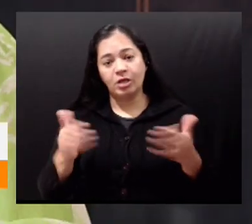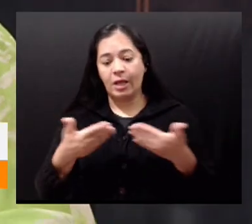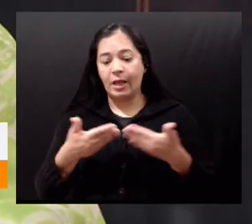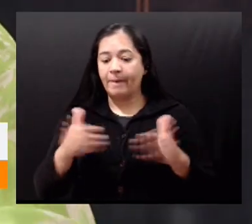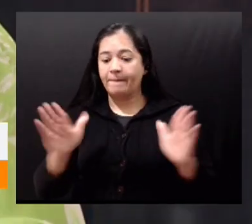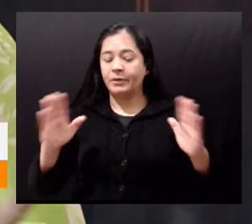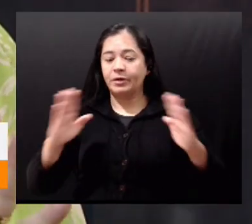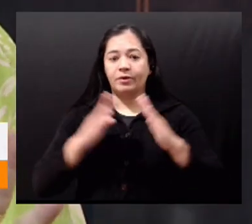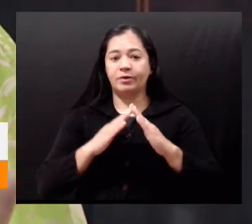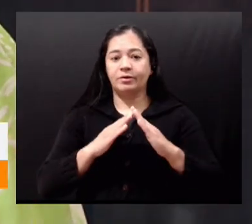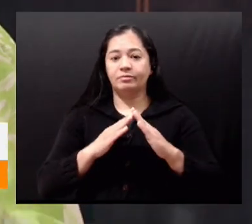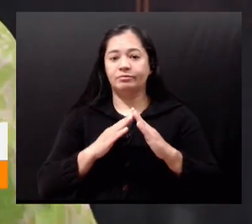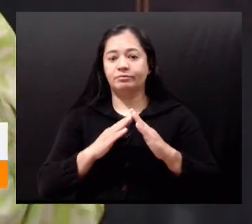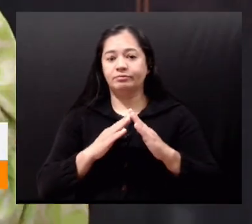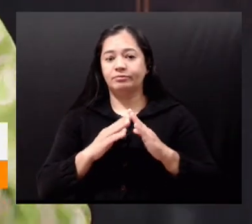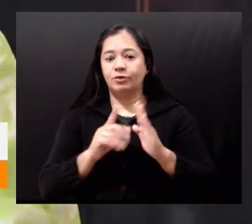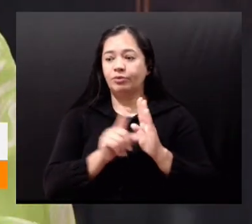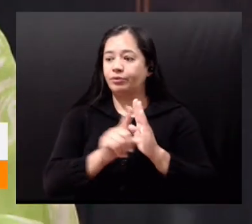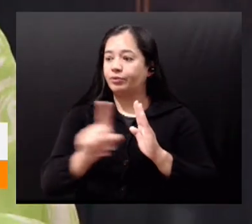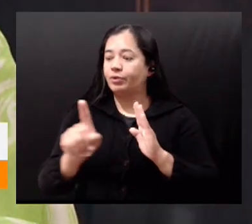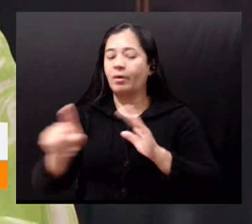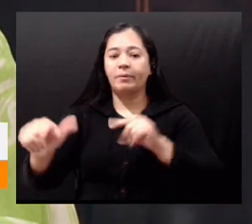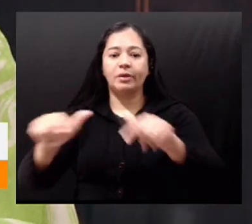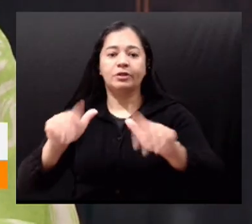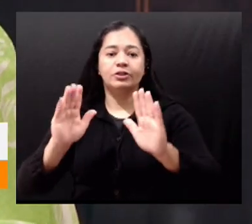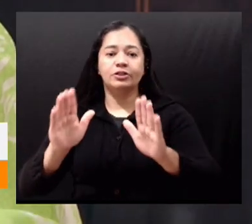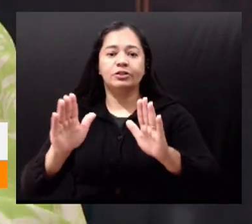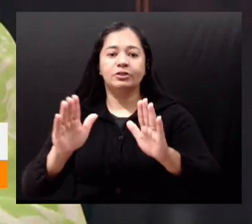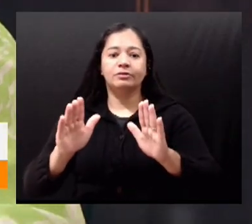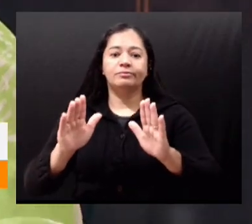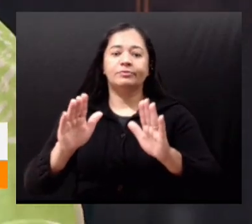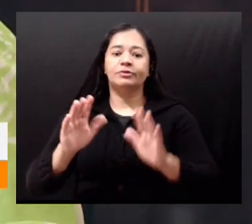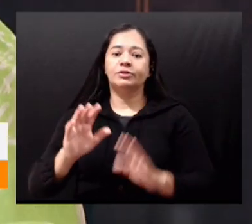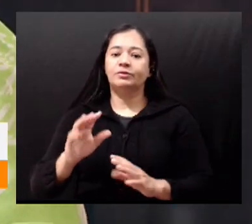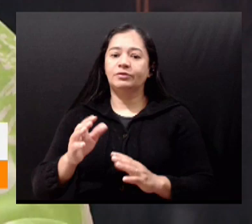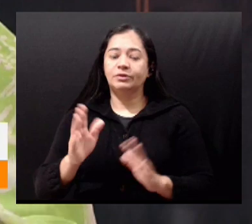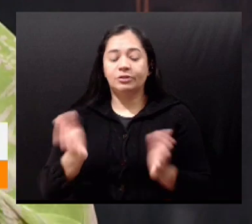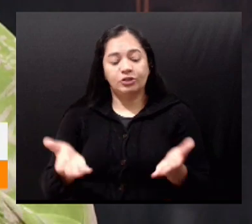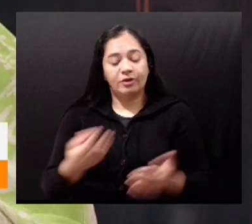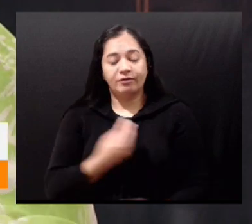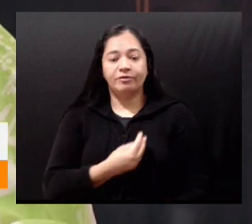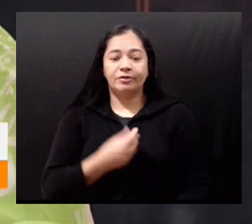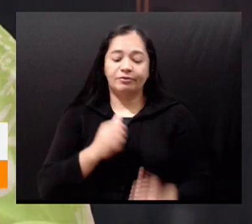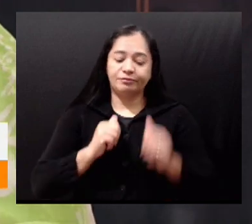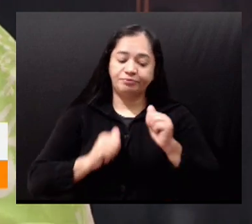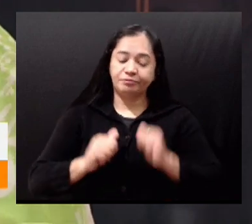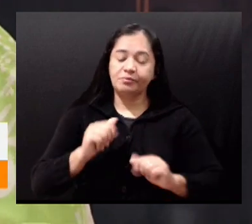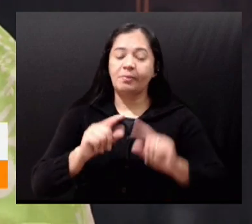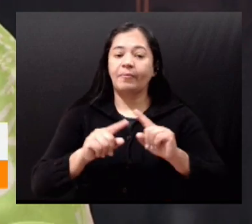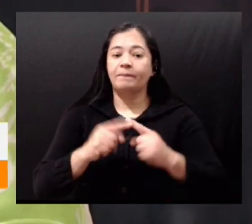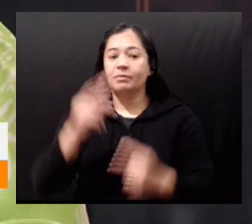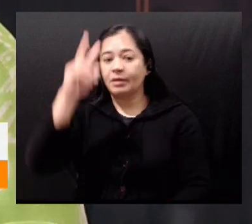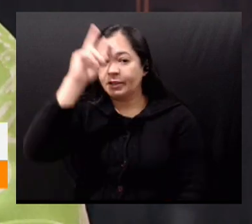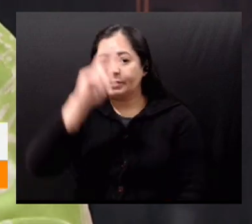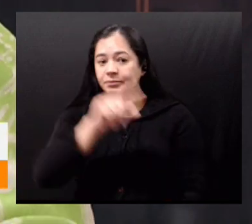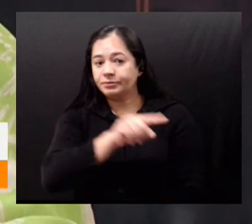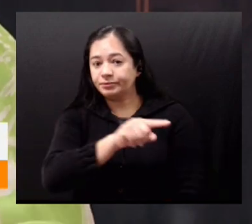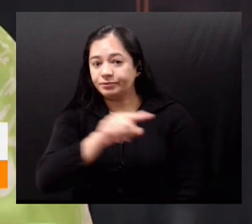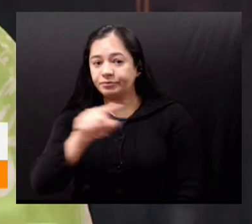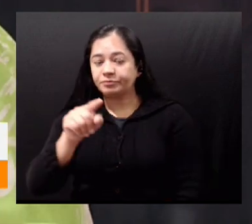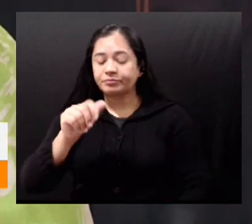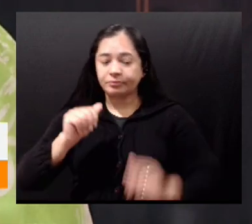portão, saiu para trabalhar, você lida com a Uhum. ansiedade. Lembrando, para quem estiver numa ansiedade num